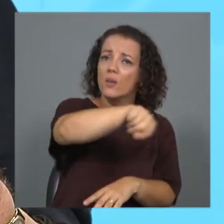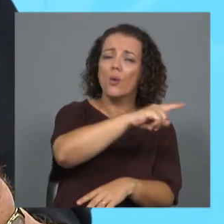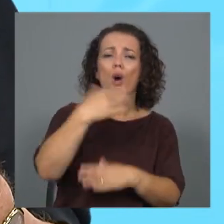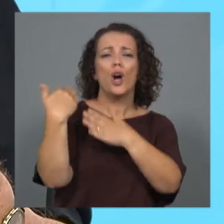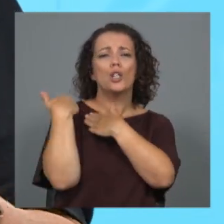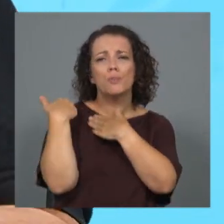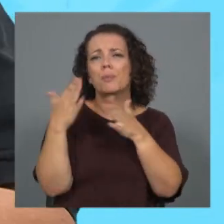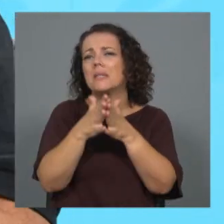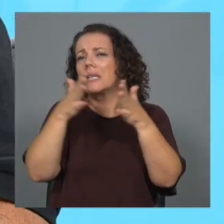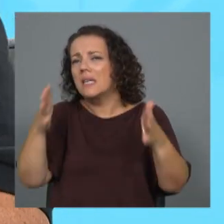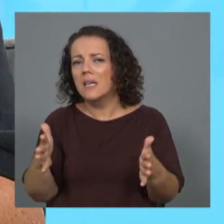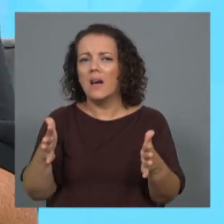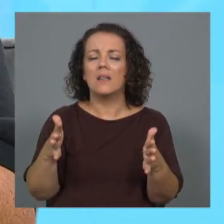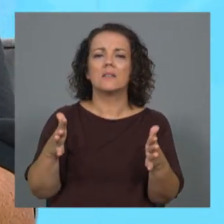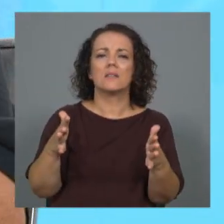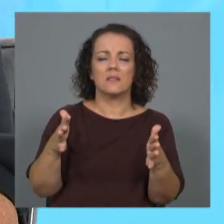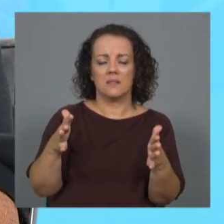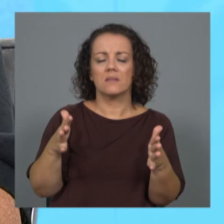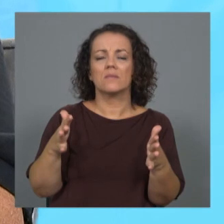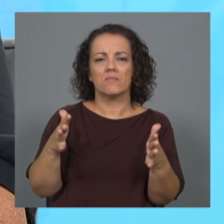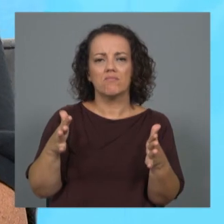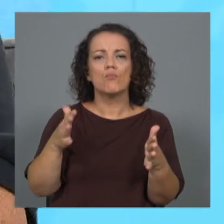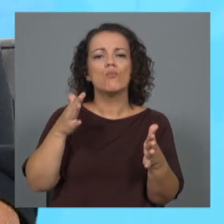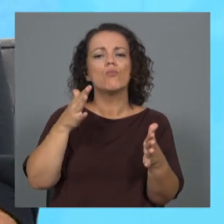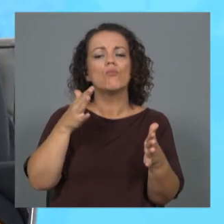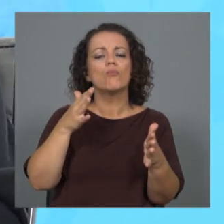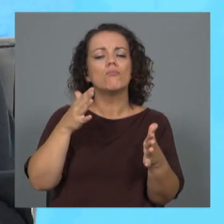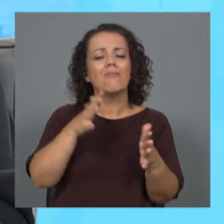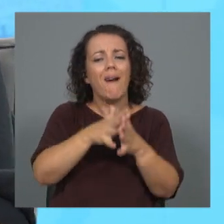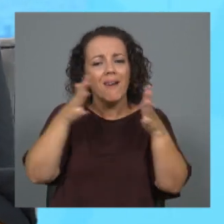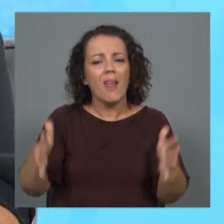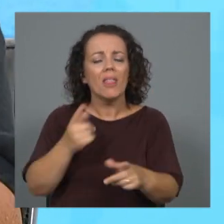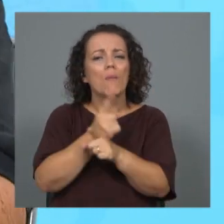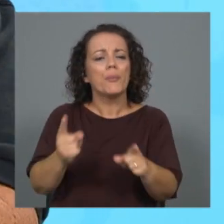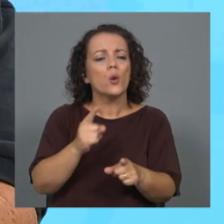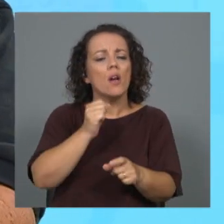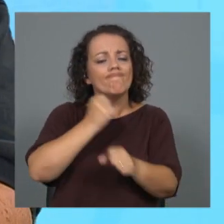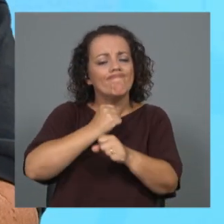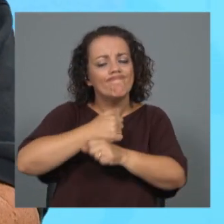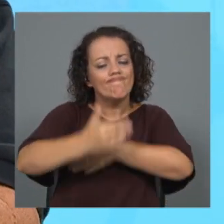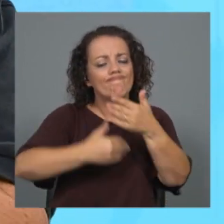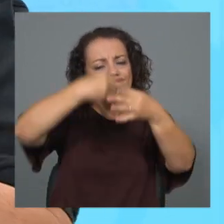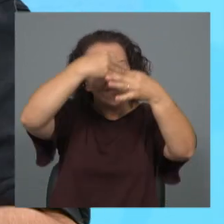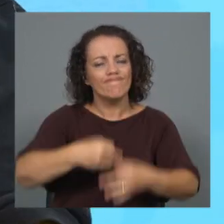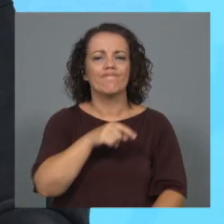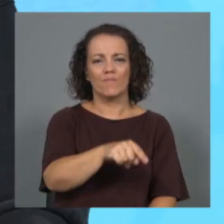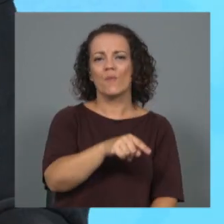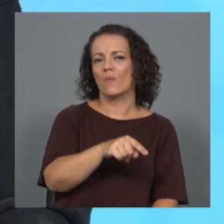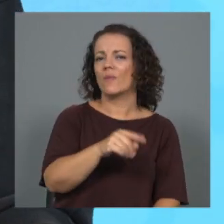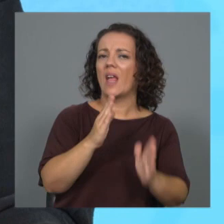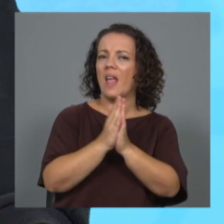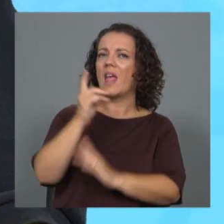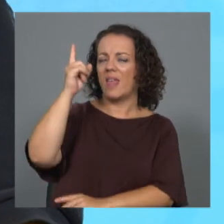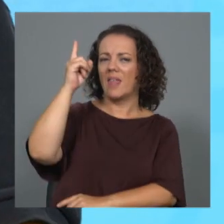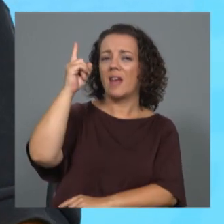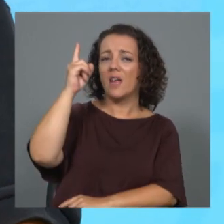grande na concretização de um trabalho pelo bem comum. Para a Igreja, a política tem uma definição, é a busca